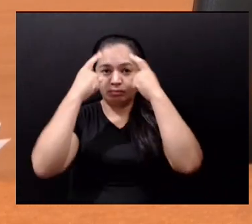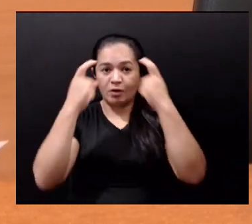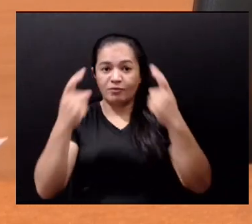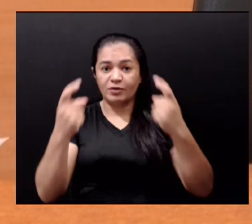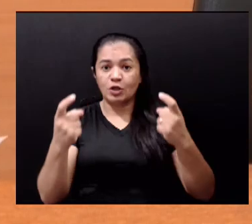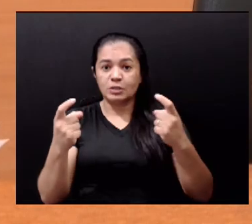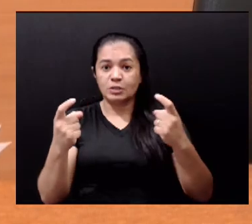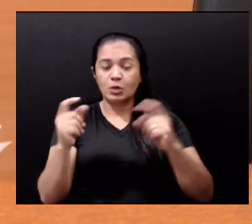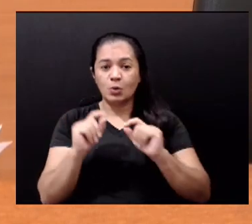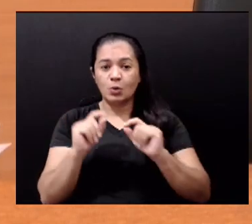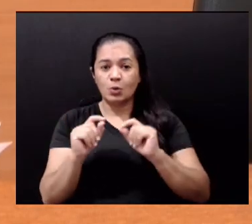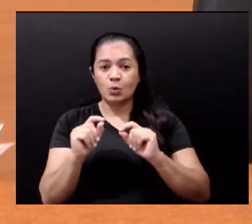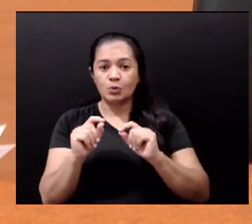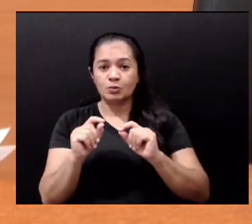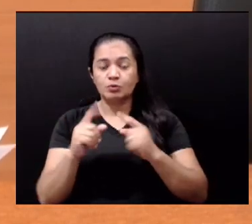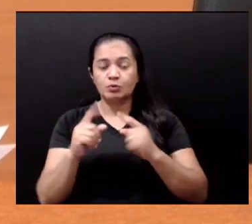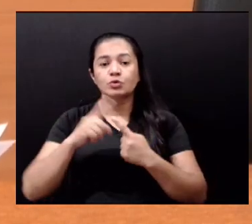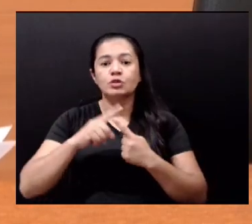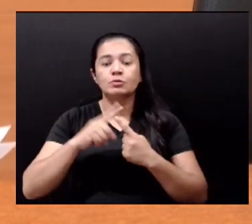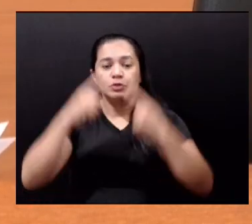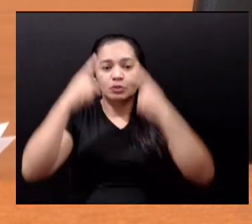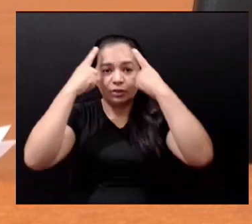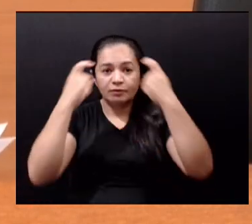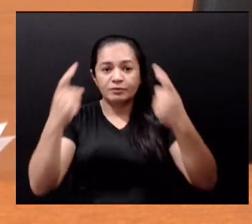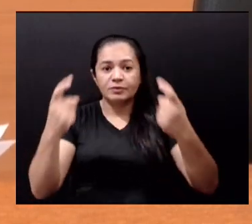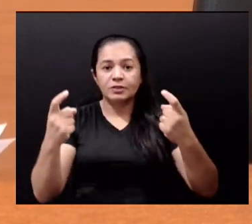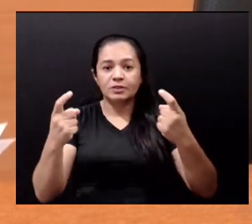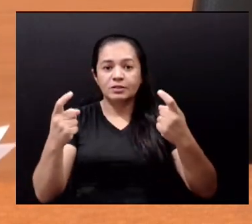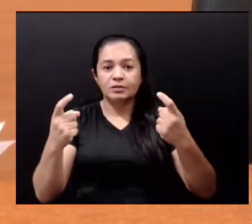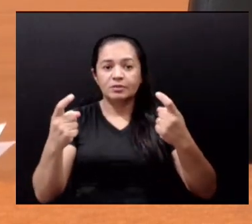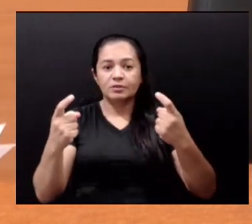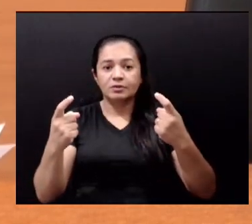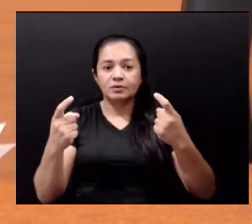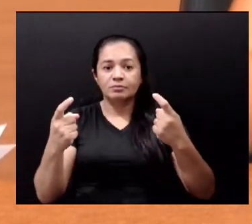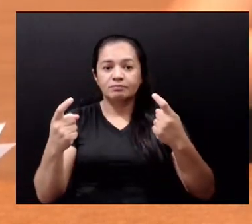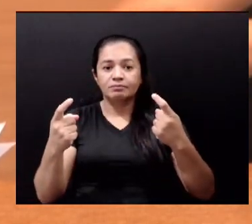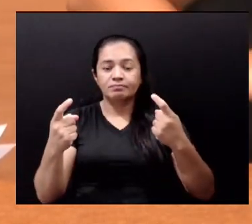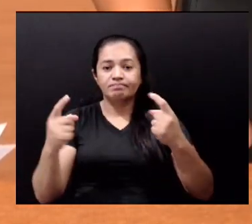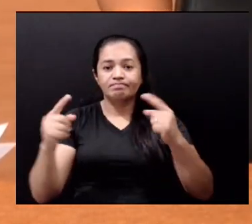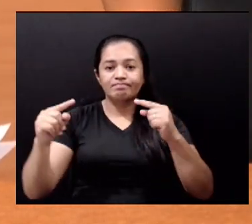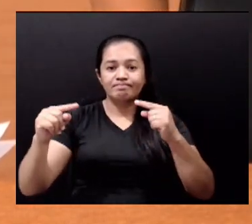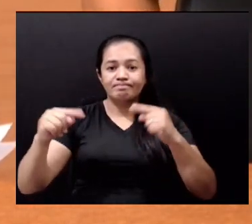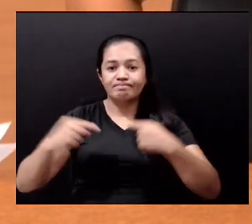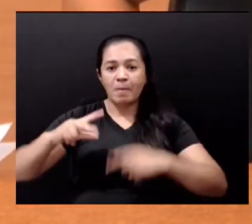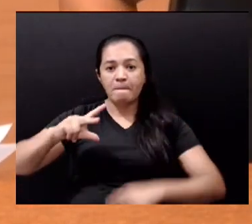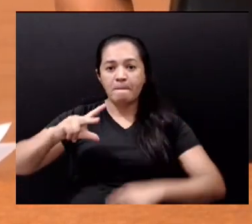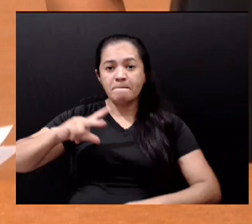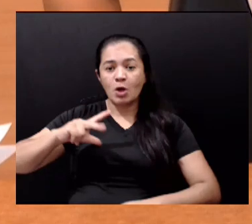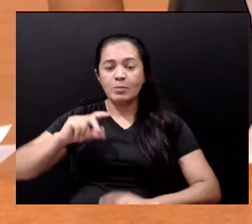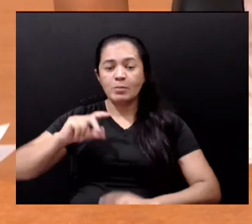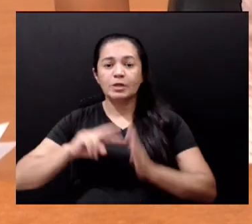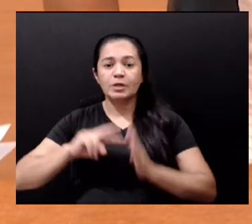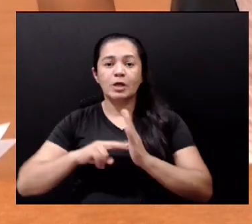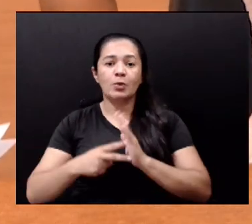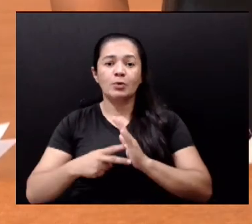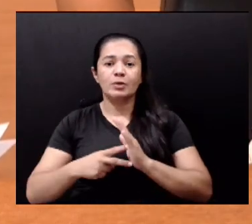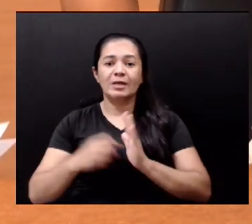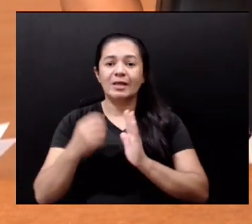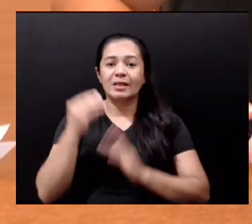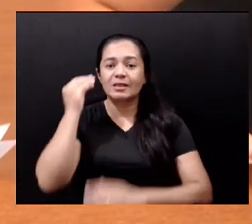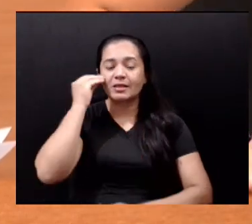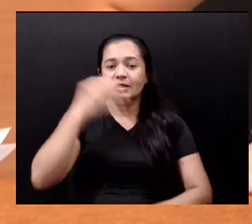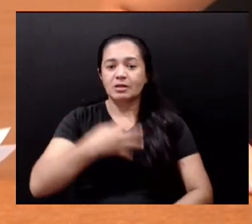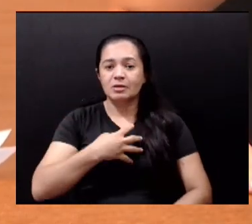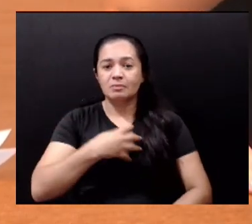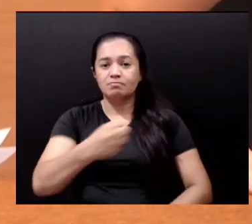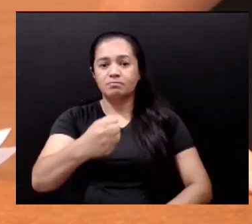do tipo de violência, quando diz violência contra si mesma, né, que são os suicídios e as tentativas de suicídio. Para vocês